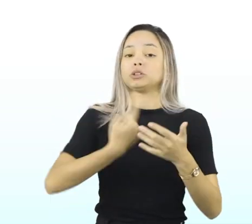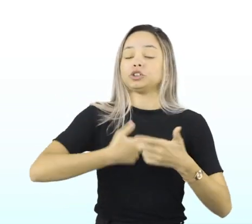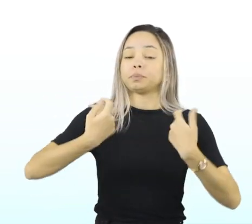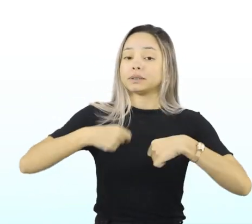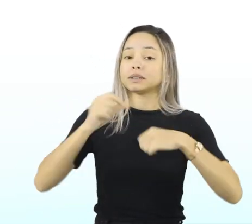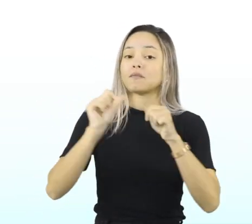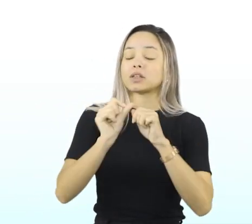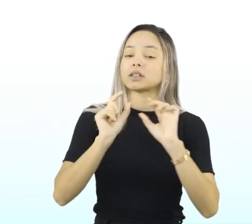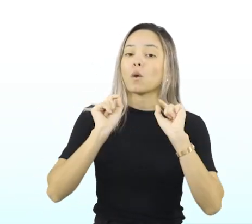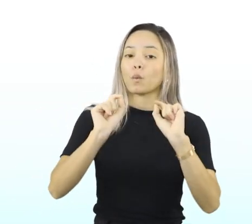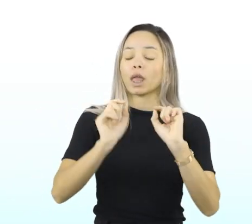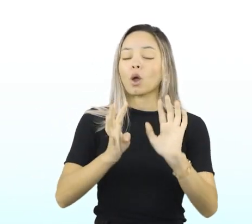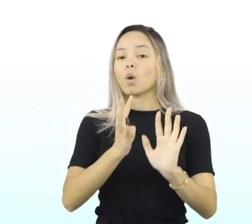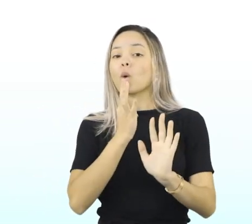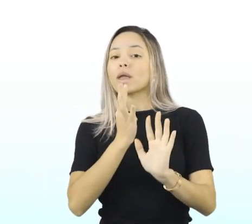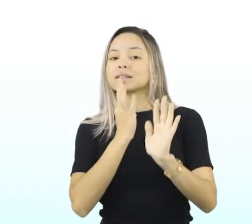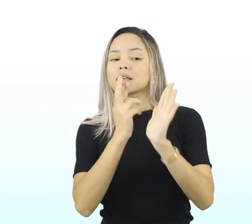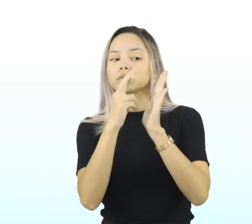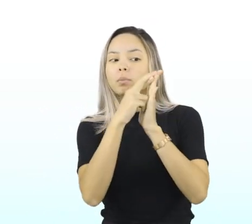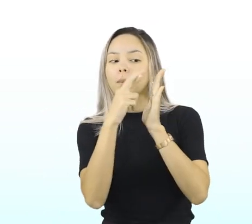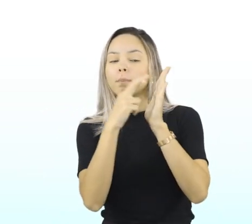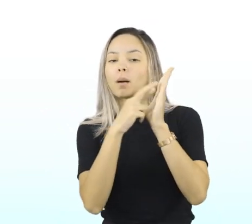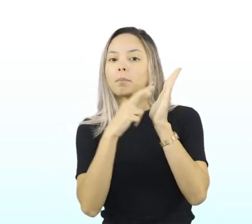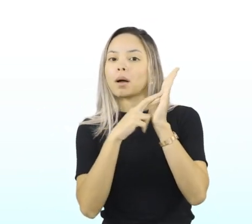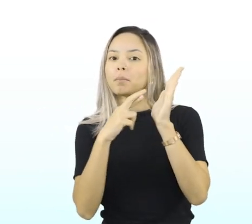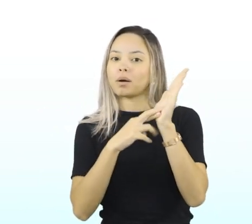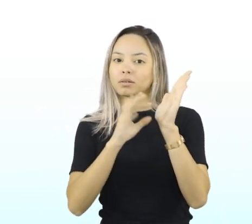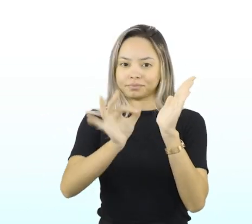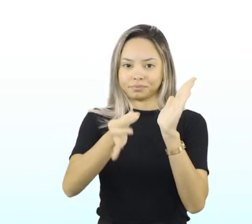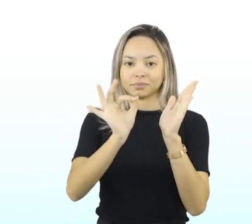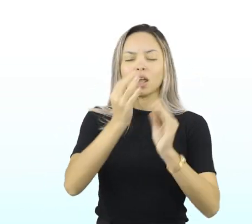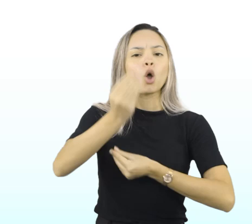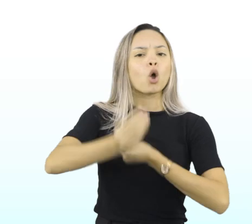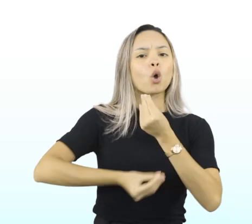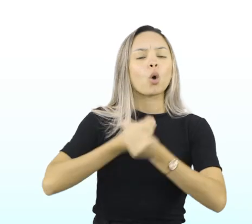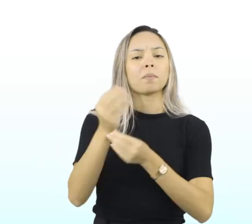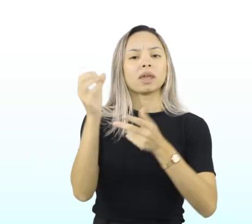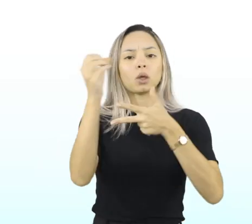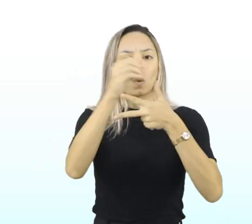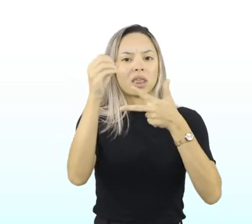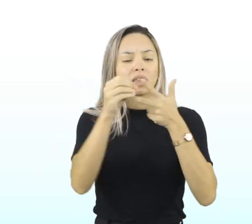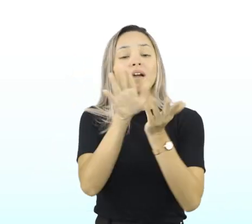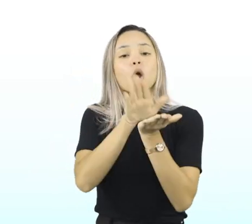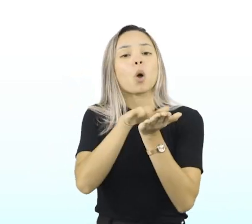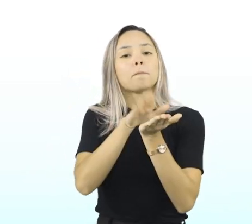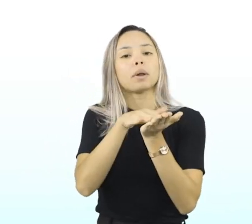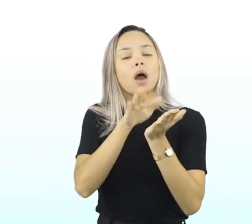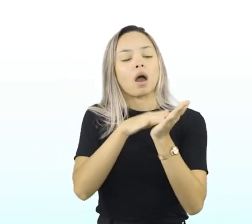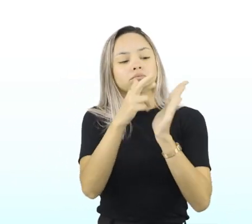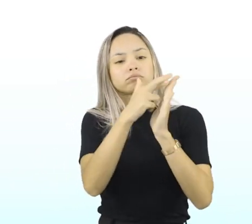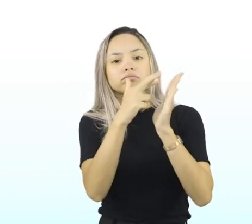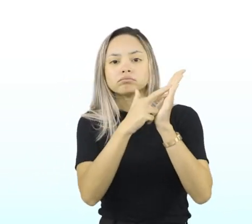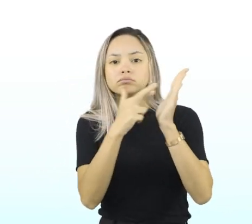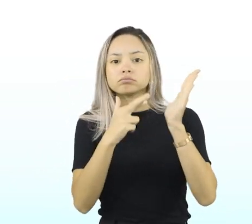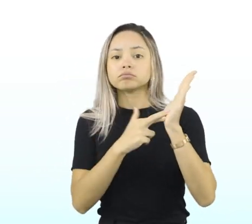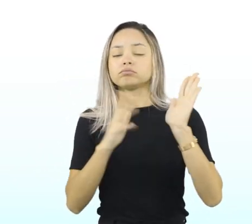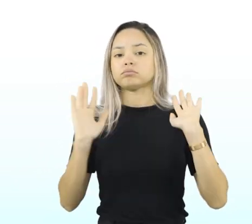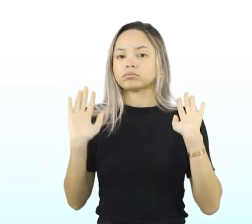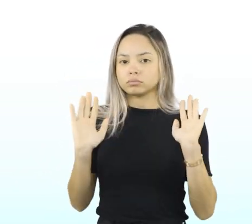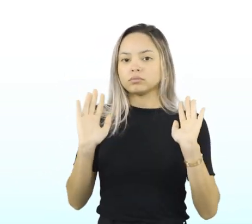a gente precisa fazer o seguinte, conhecer as competências. Como é que o Enem vai